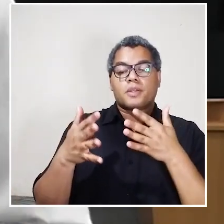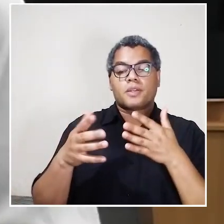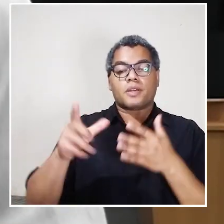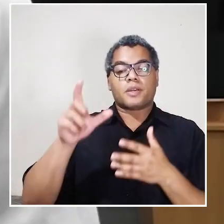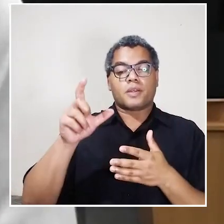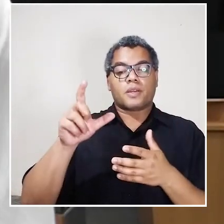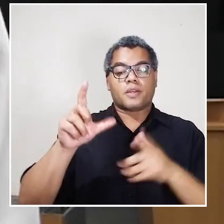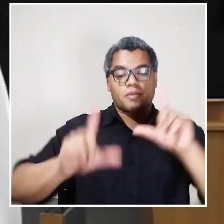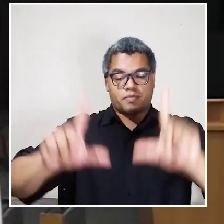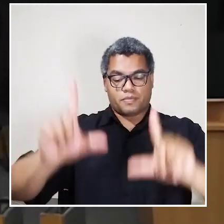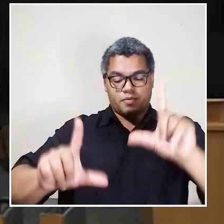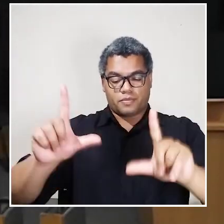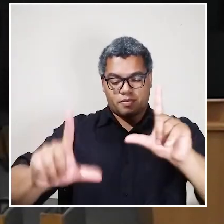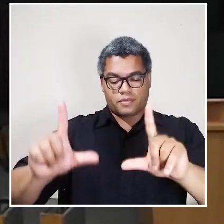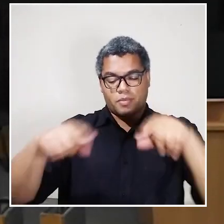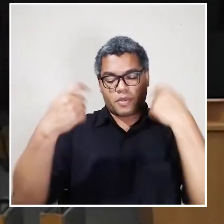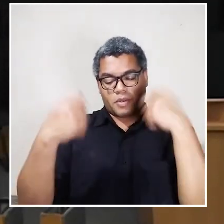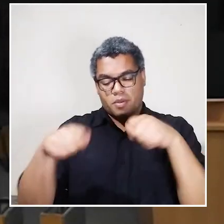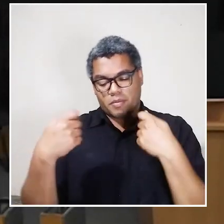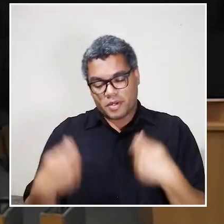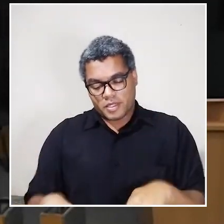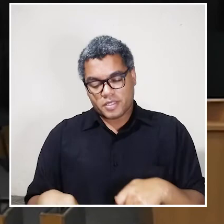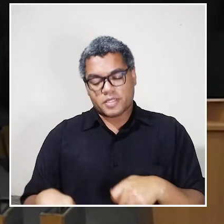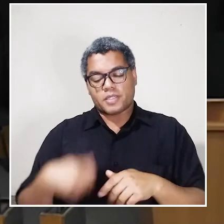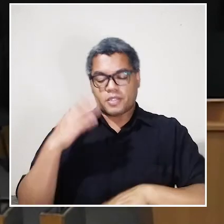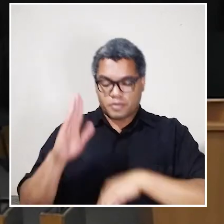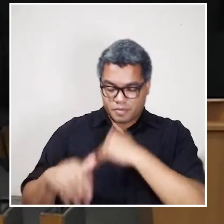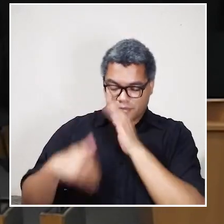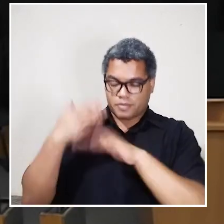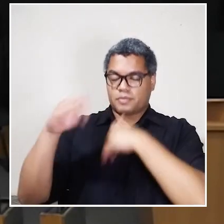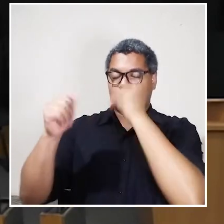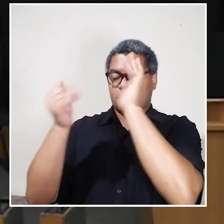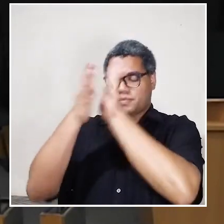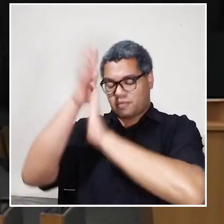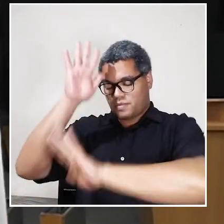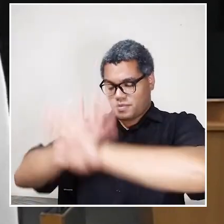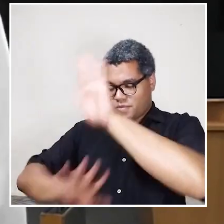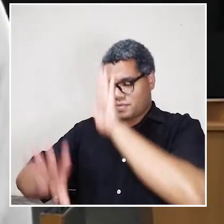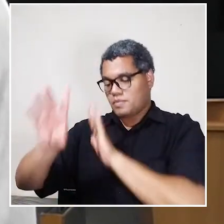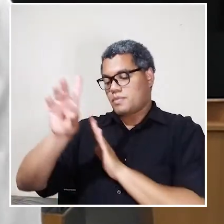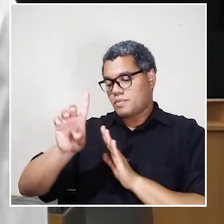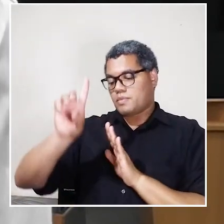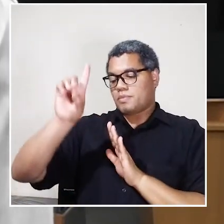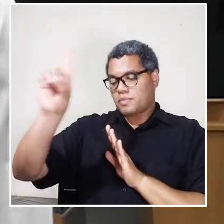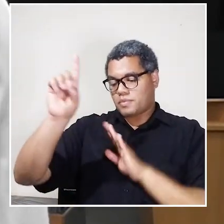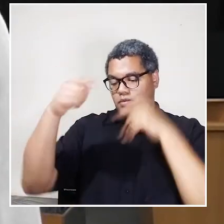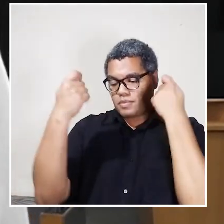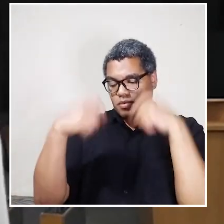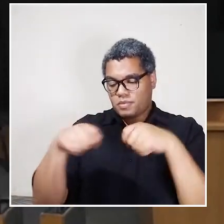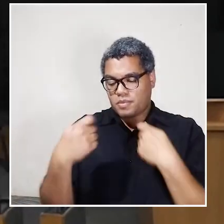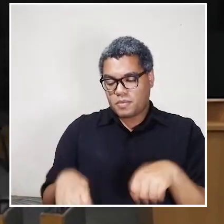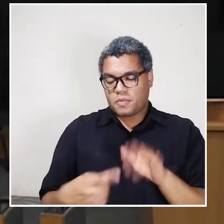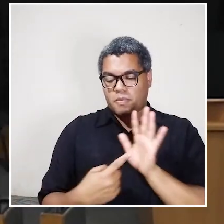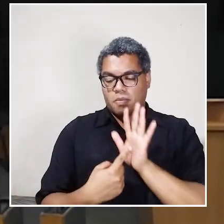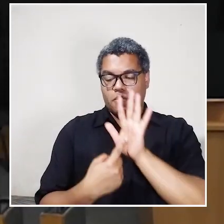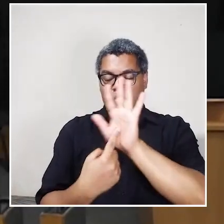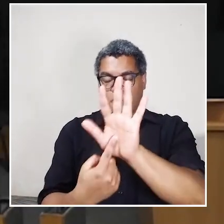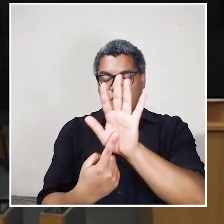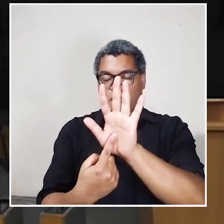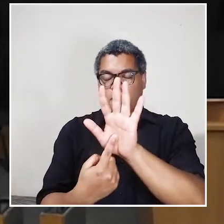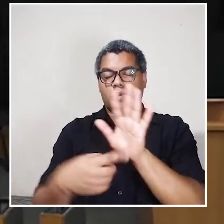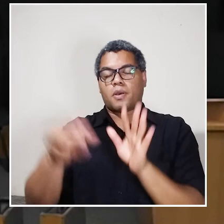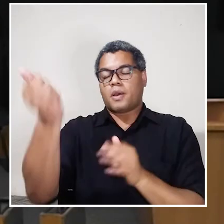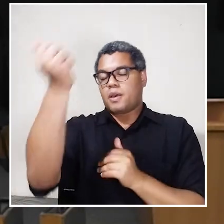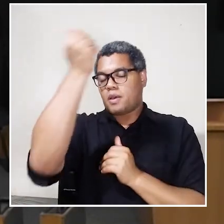vida, precisamos desenvolver elevada adoração ao Senhor. Precisamos demonstrar profunda contrição